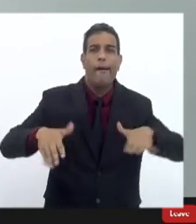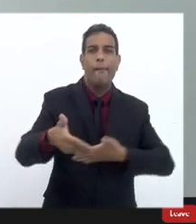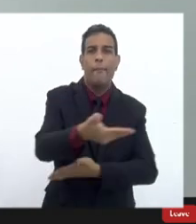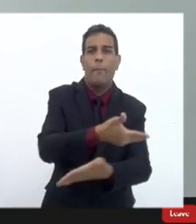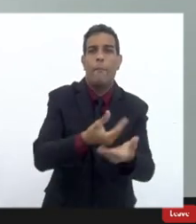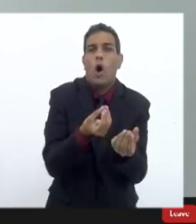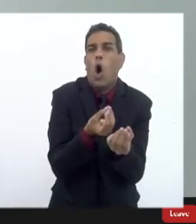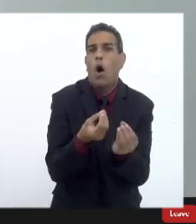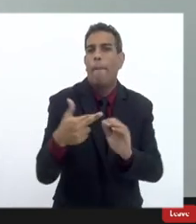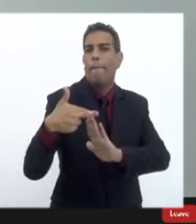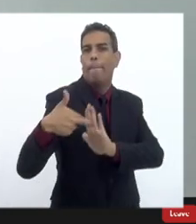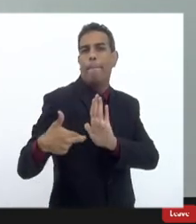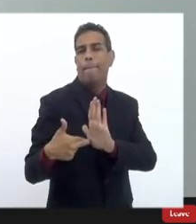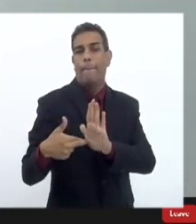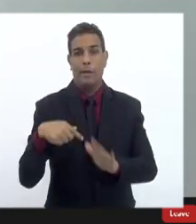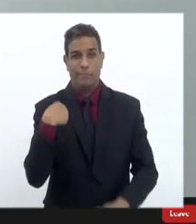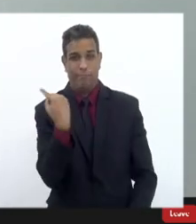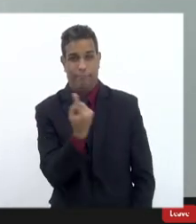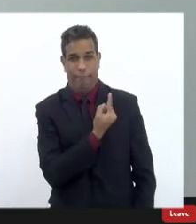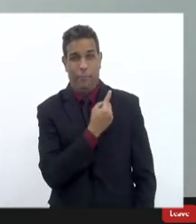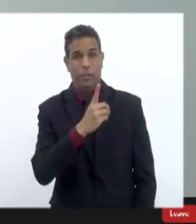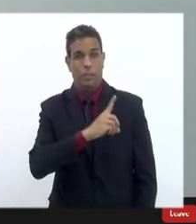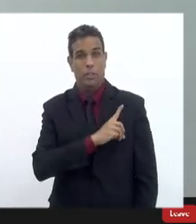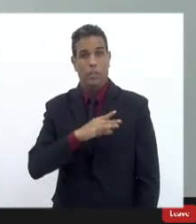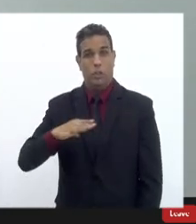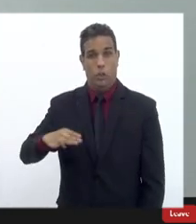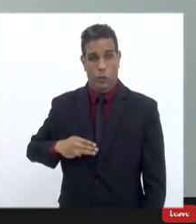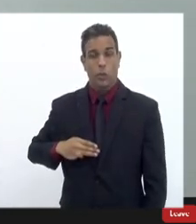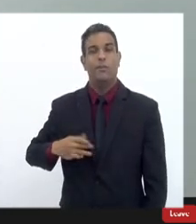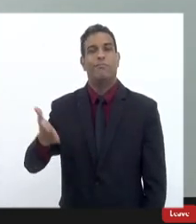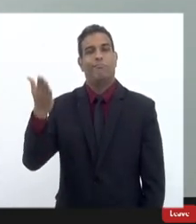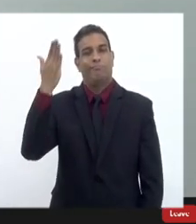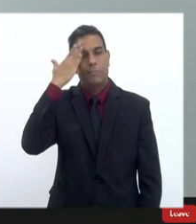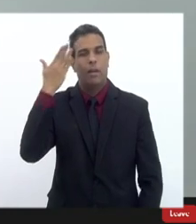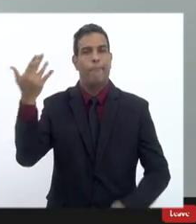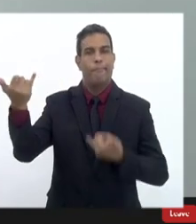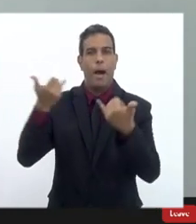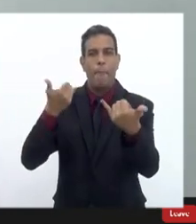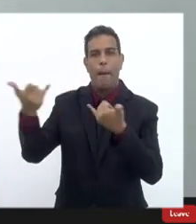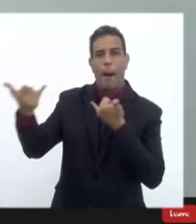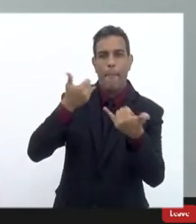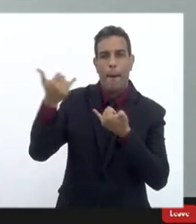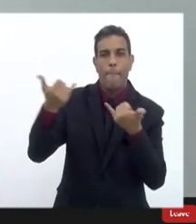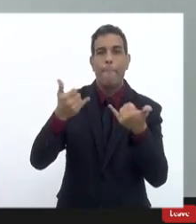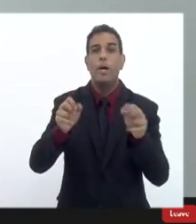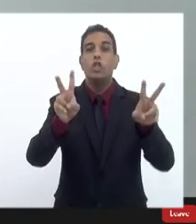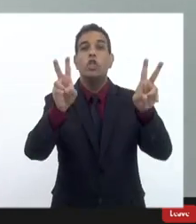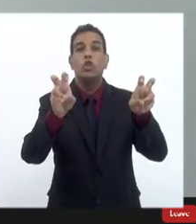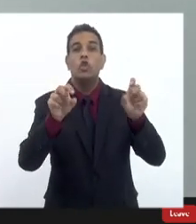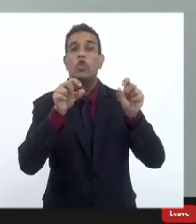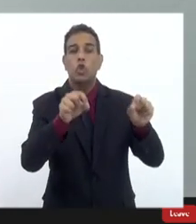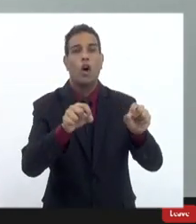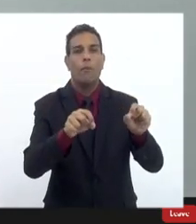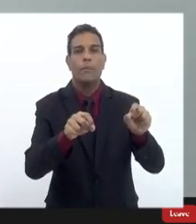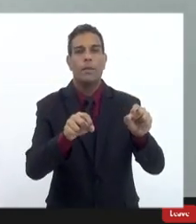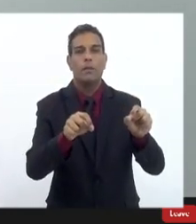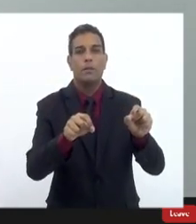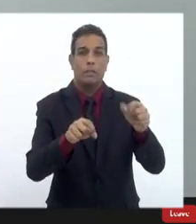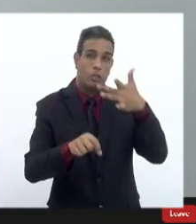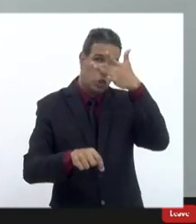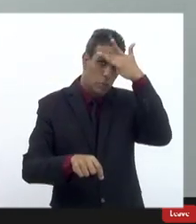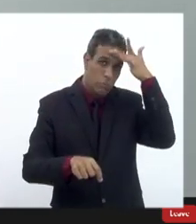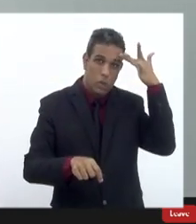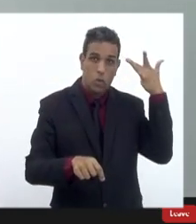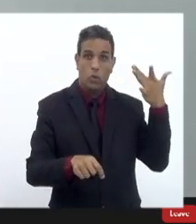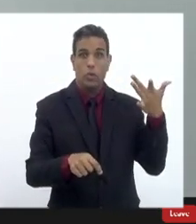A nossa ouvidoria criou, né, um canal para receber comunicações sobre essa violação dos protocolos. Sempre